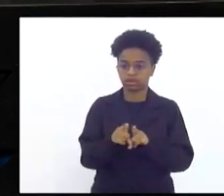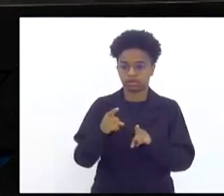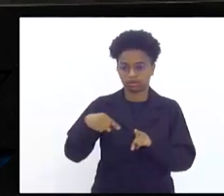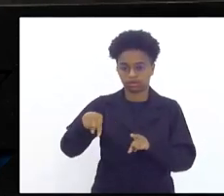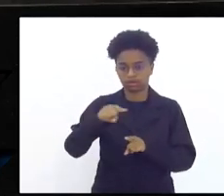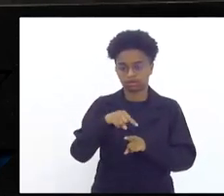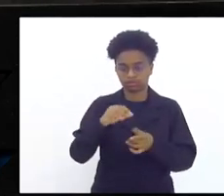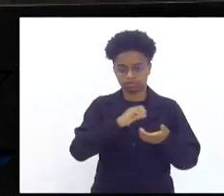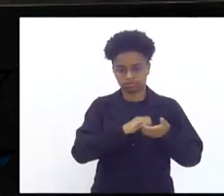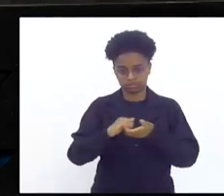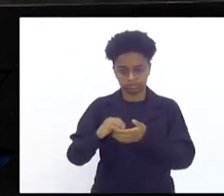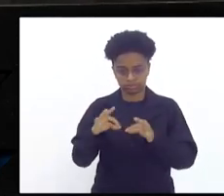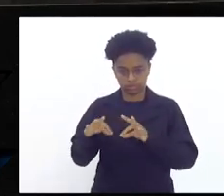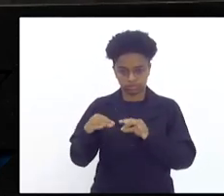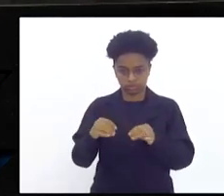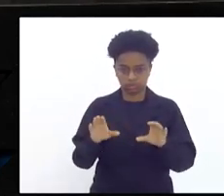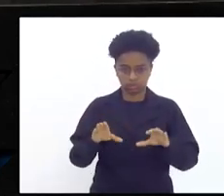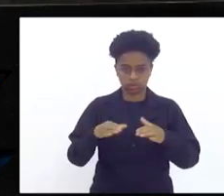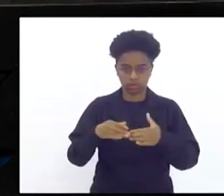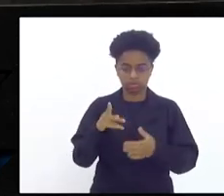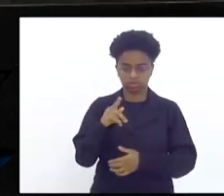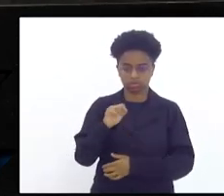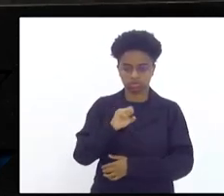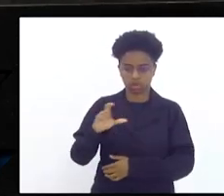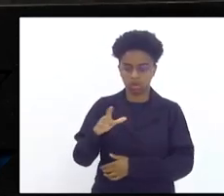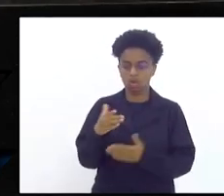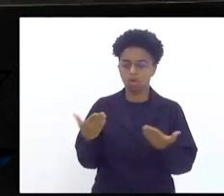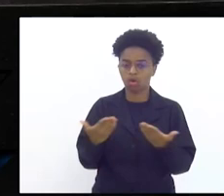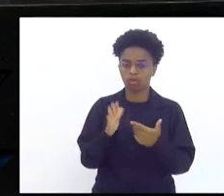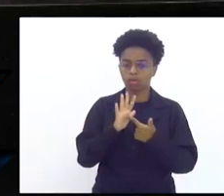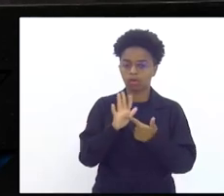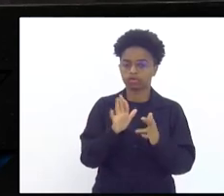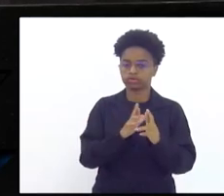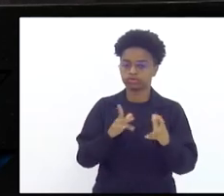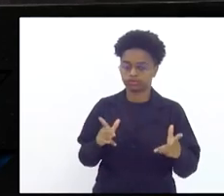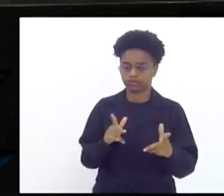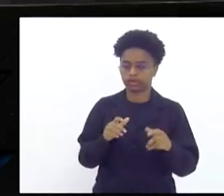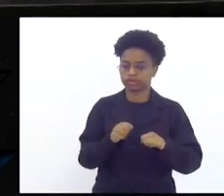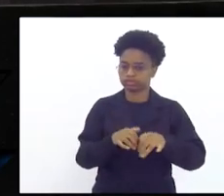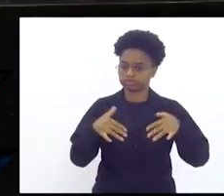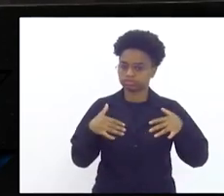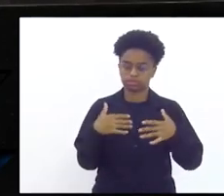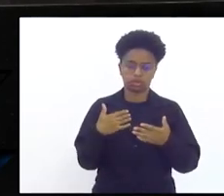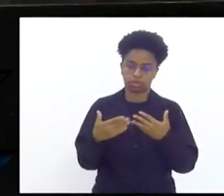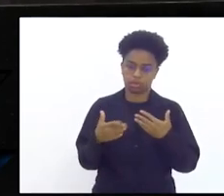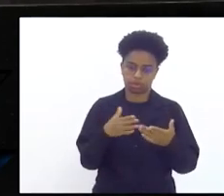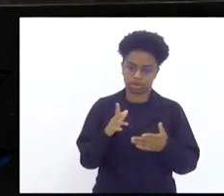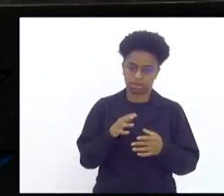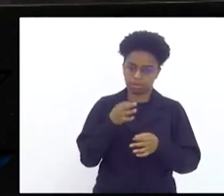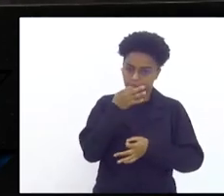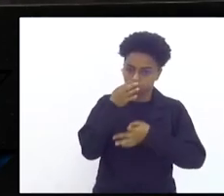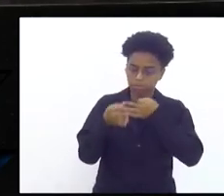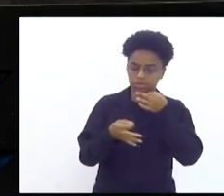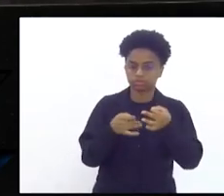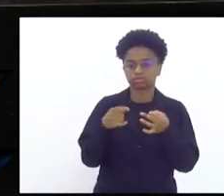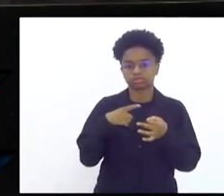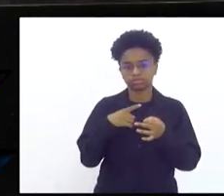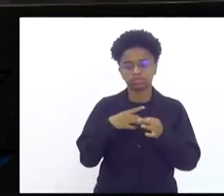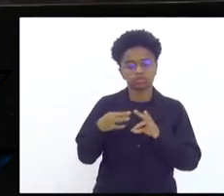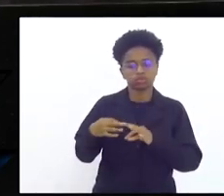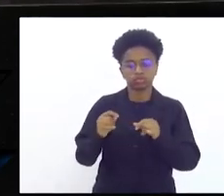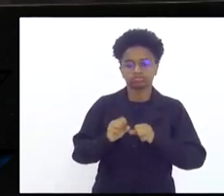a toda a militância do pessoal que vem hoje fazendo a diferença nas plenários independente das posições são todos guerreiros lutadores